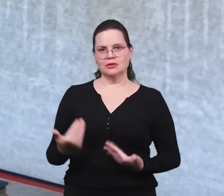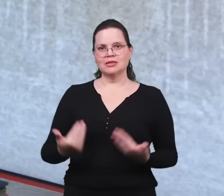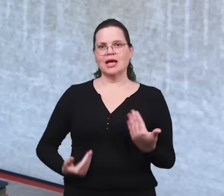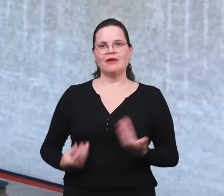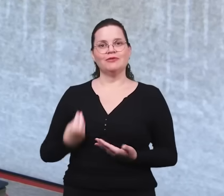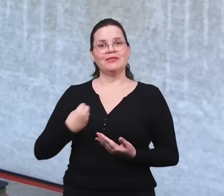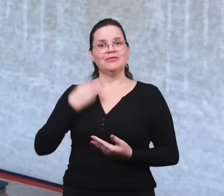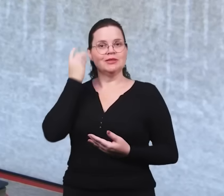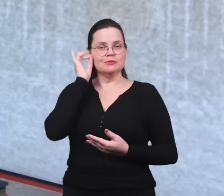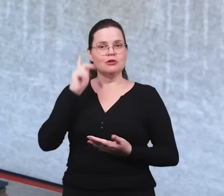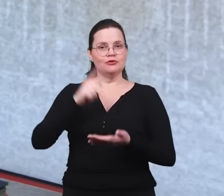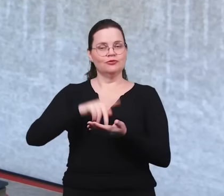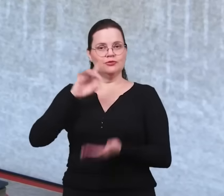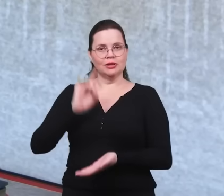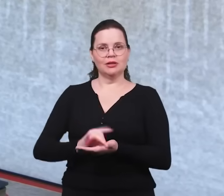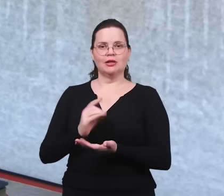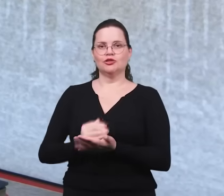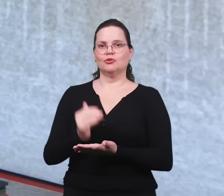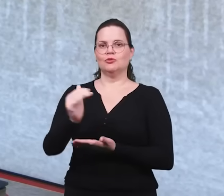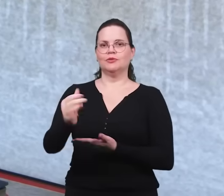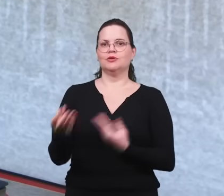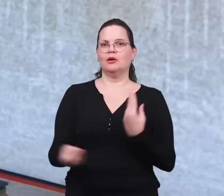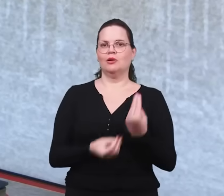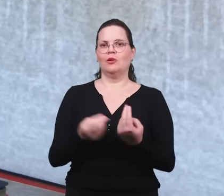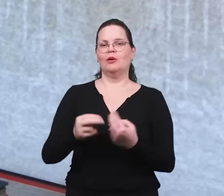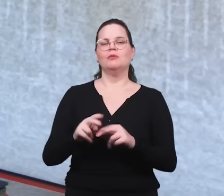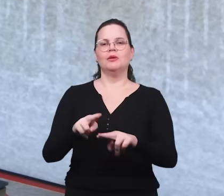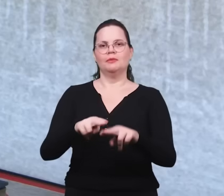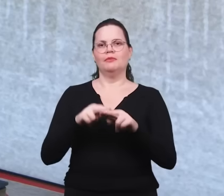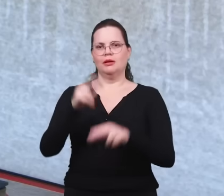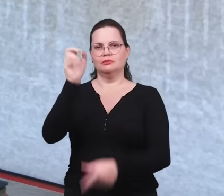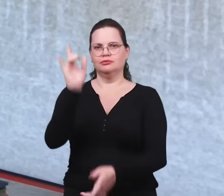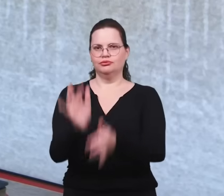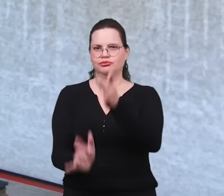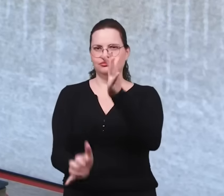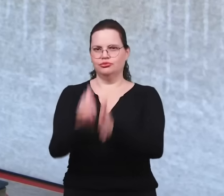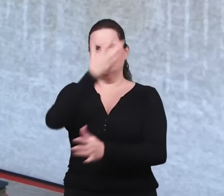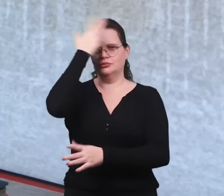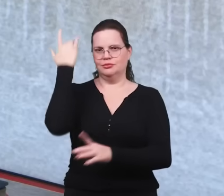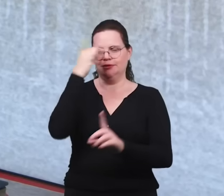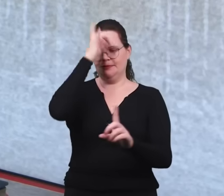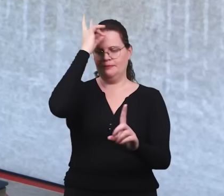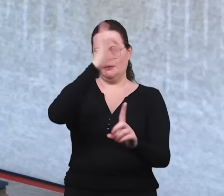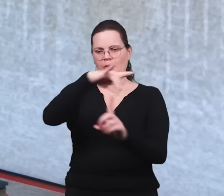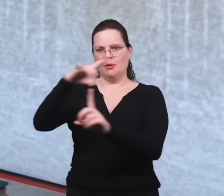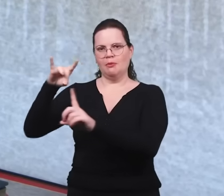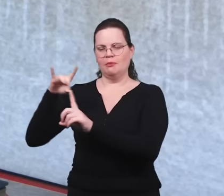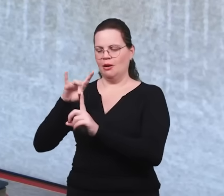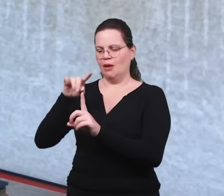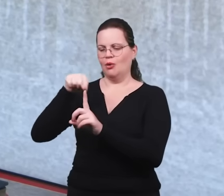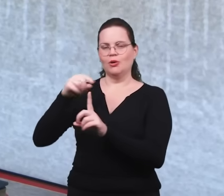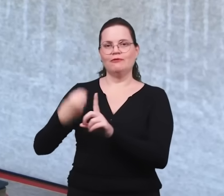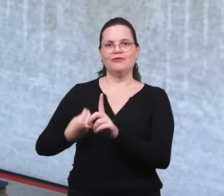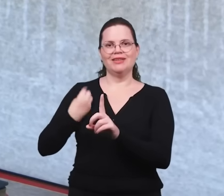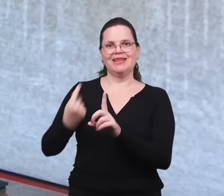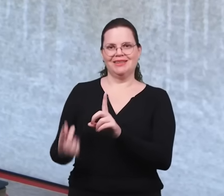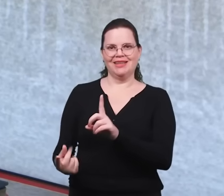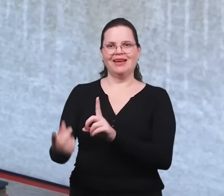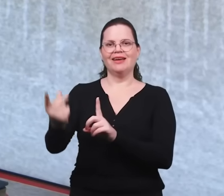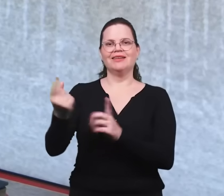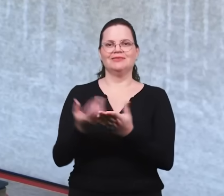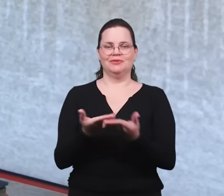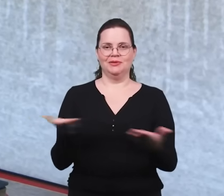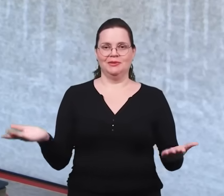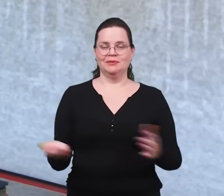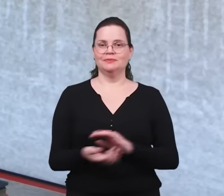de fato, com o derramamento dessa vida eterna, na forma do Espírito Santo, aquele